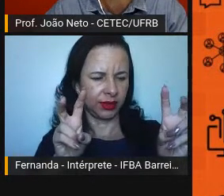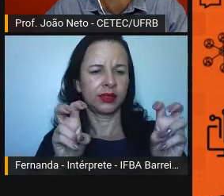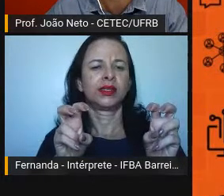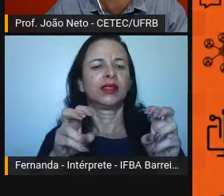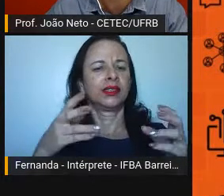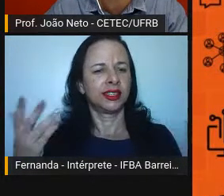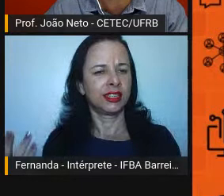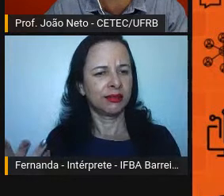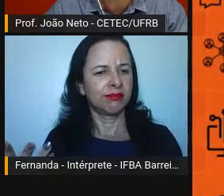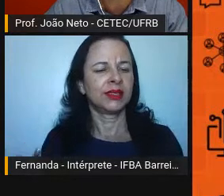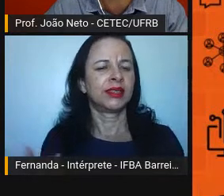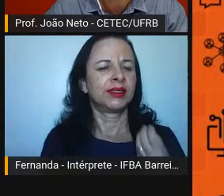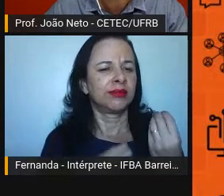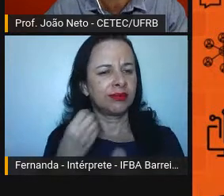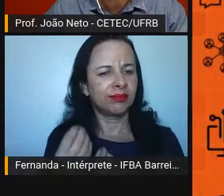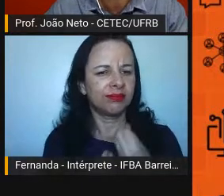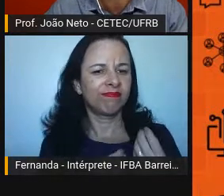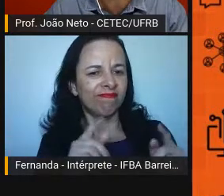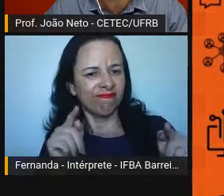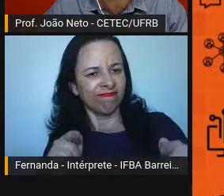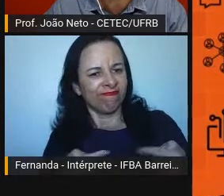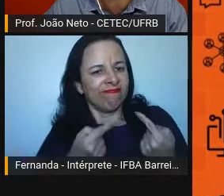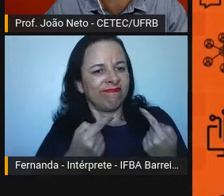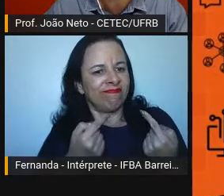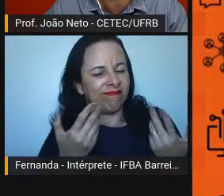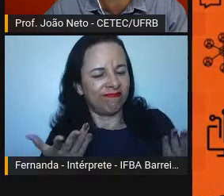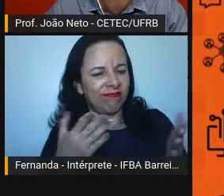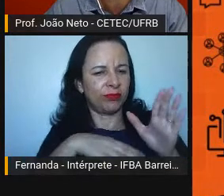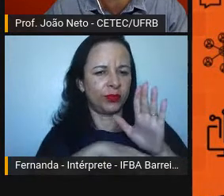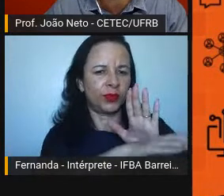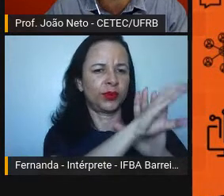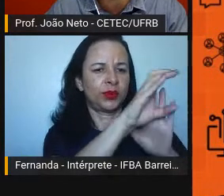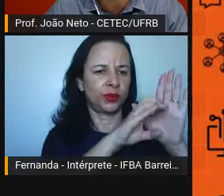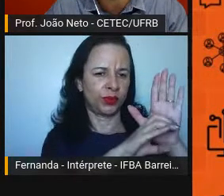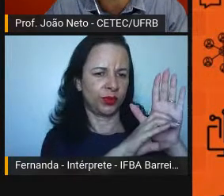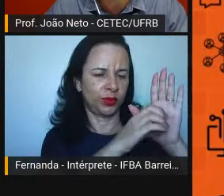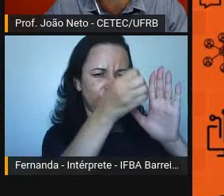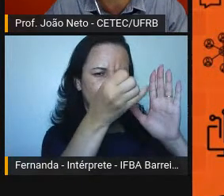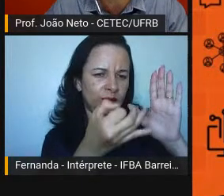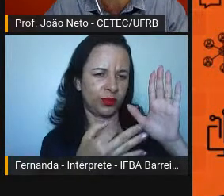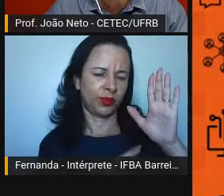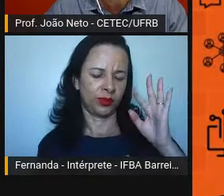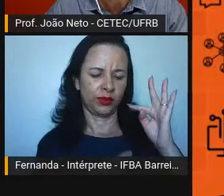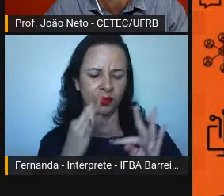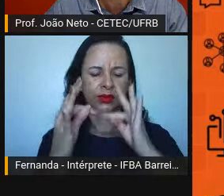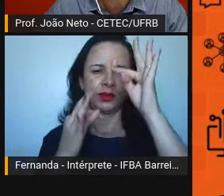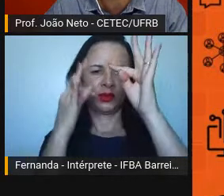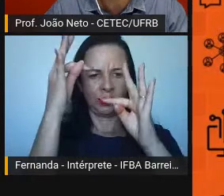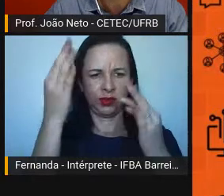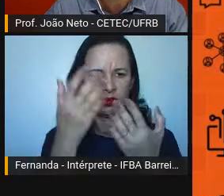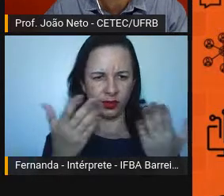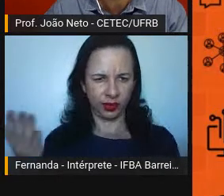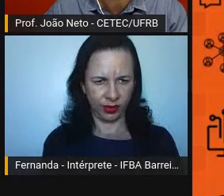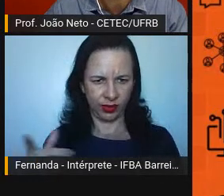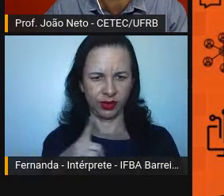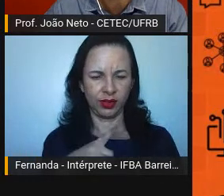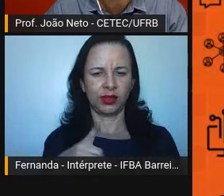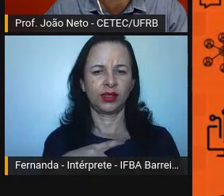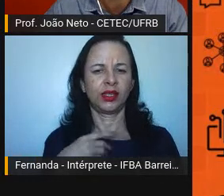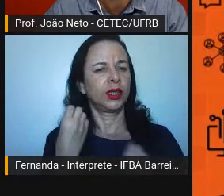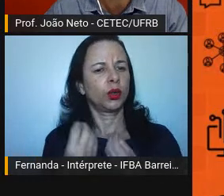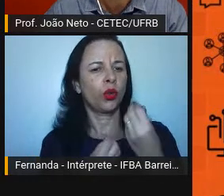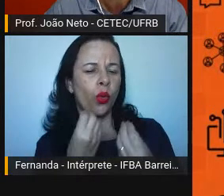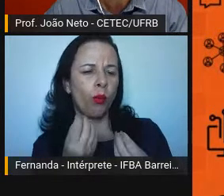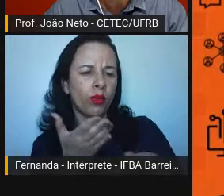instigante a gente onde eu trago para vocês os conceitos relacionados à tecnologia assistiva e aplicação um